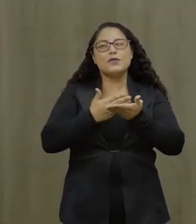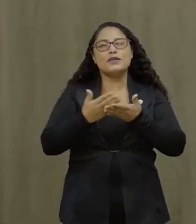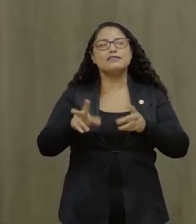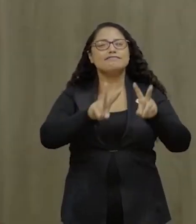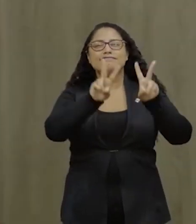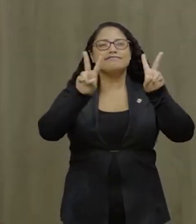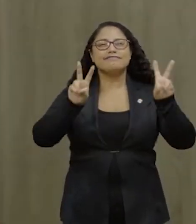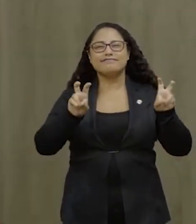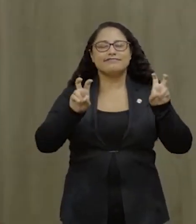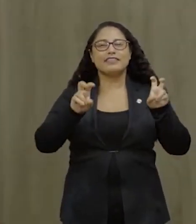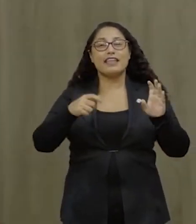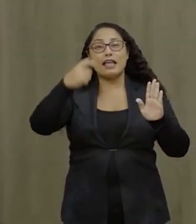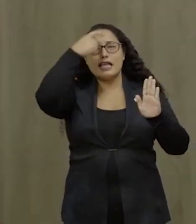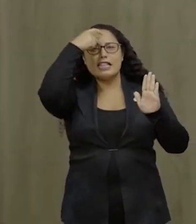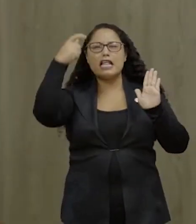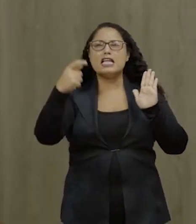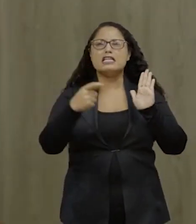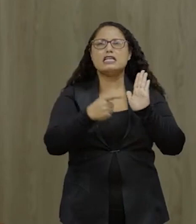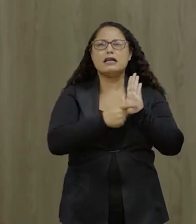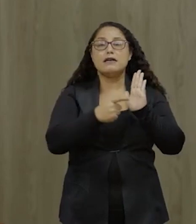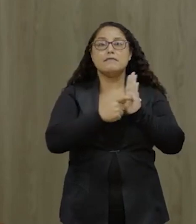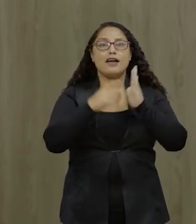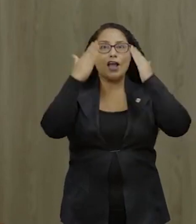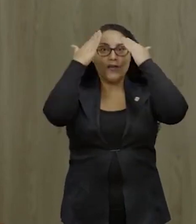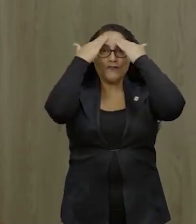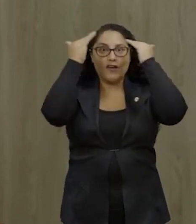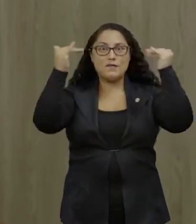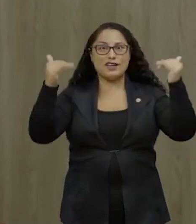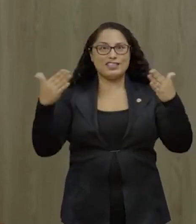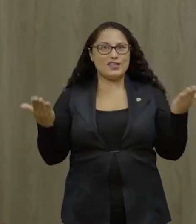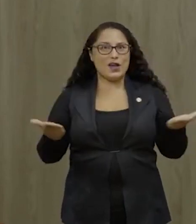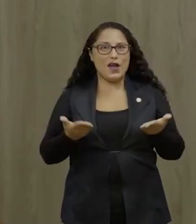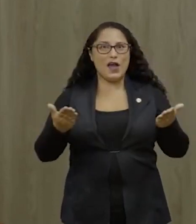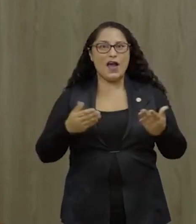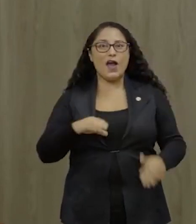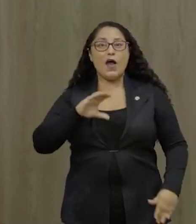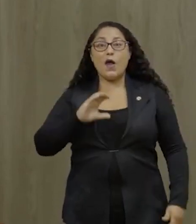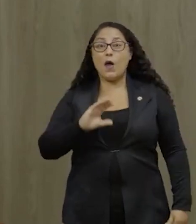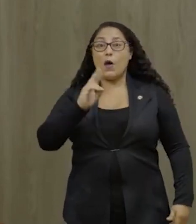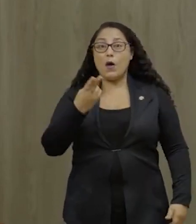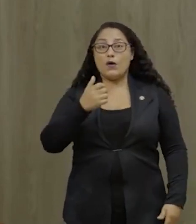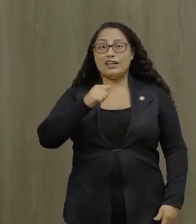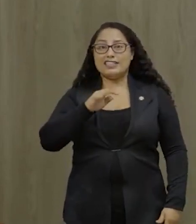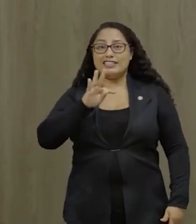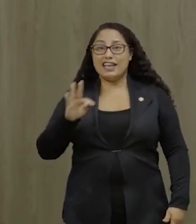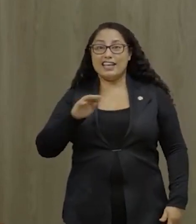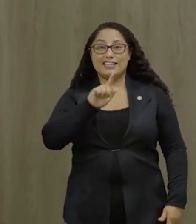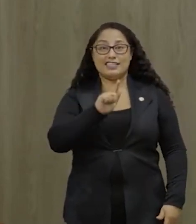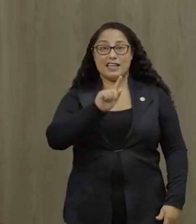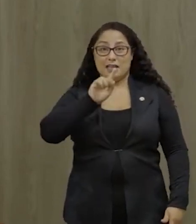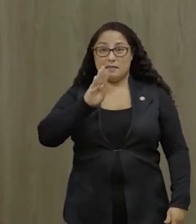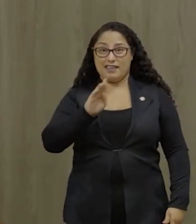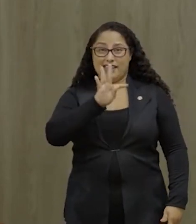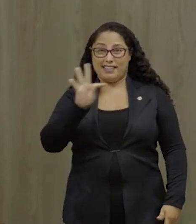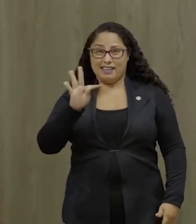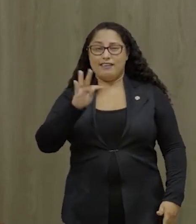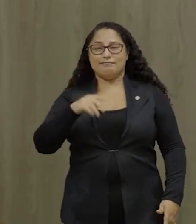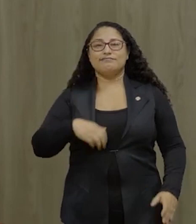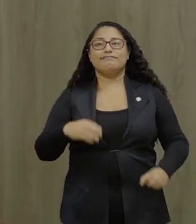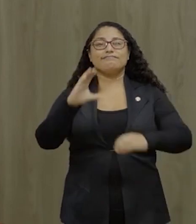falando sobre a inteligência artificial mais famosa da atualidade, o ChatGPT. Esse que tem